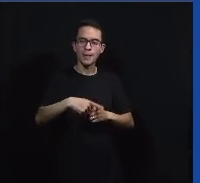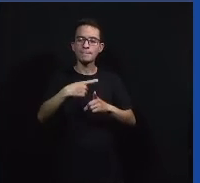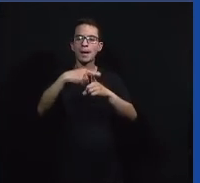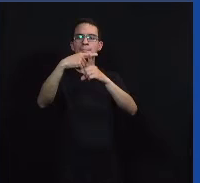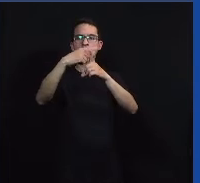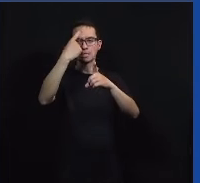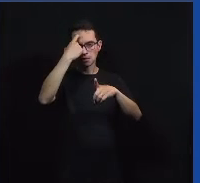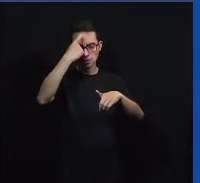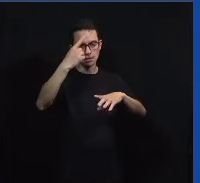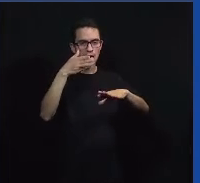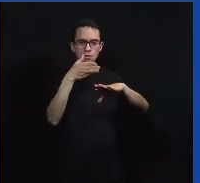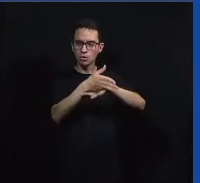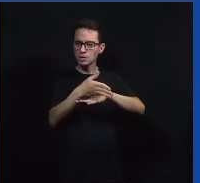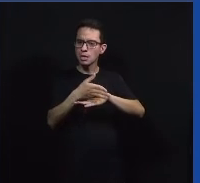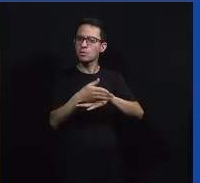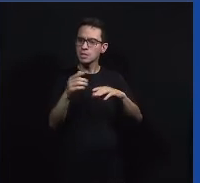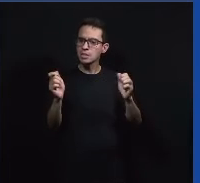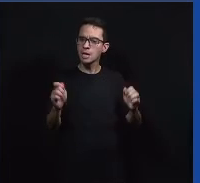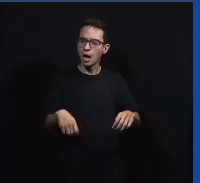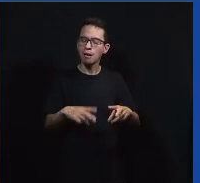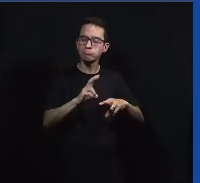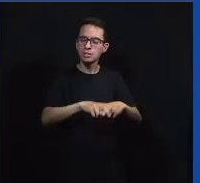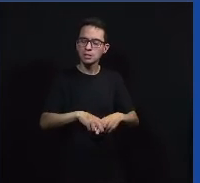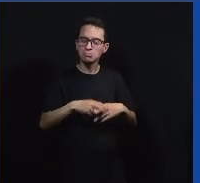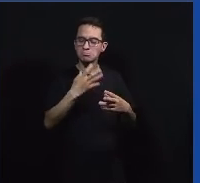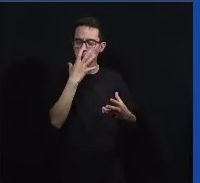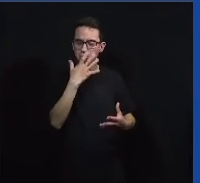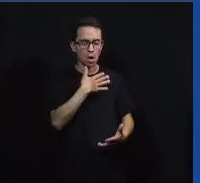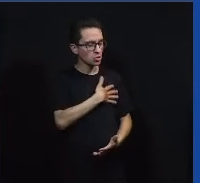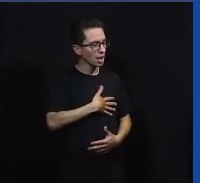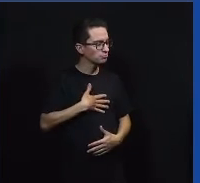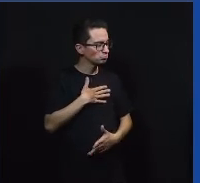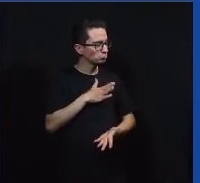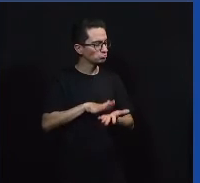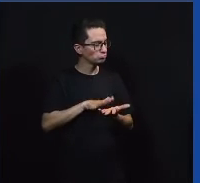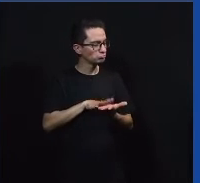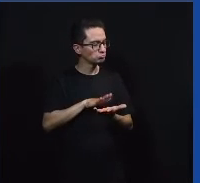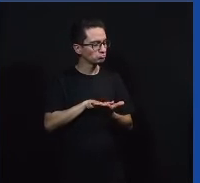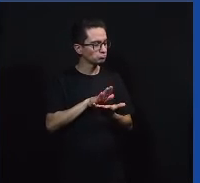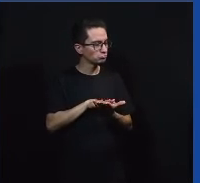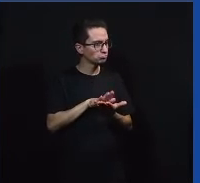de atuação. Por isso que eu gostei muito. Parabéns, pessoal, pelo projeto.